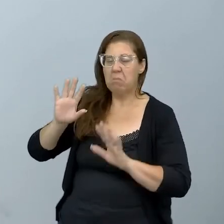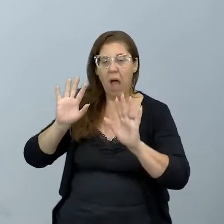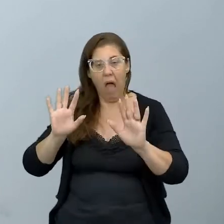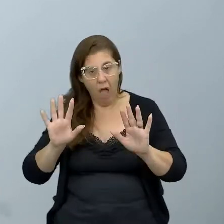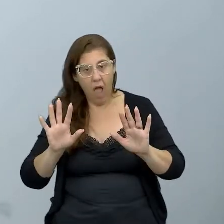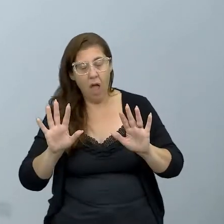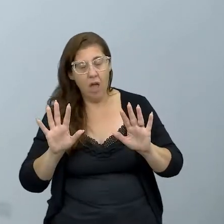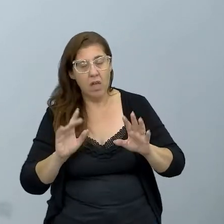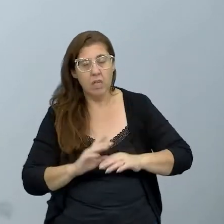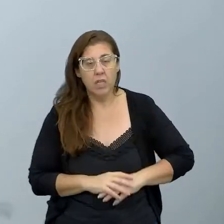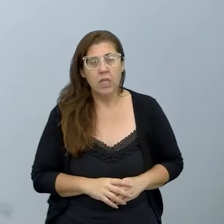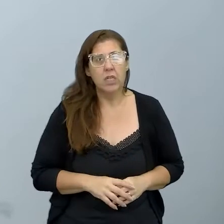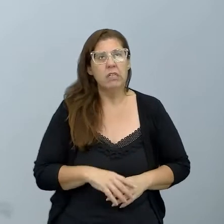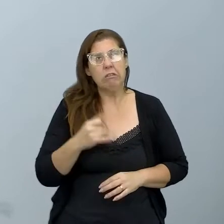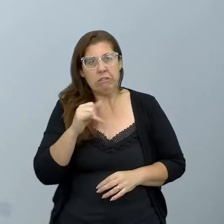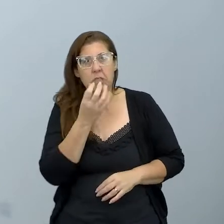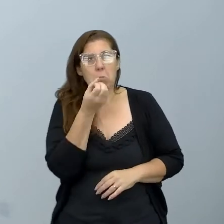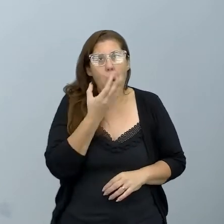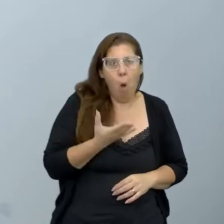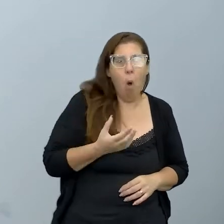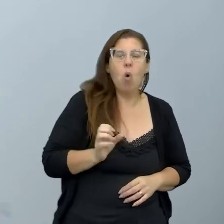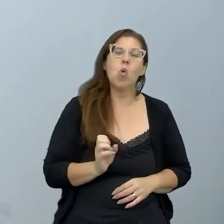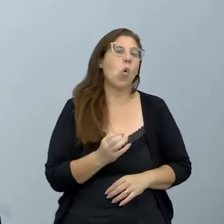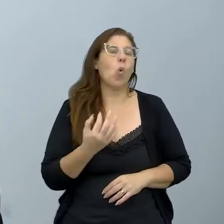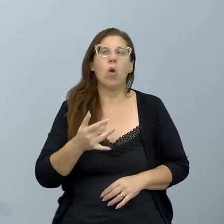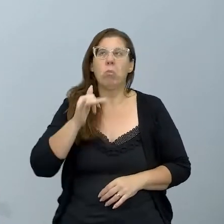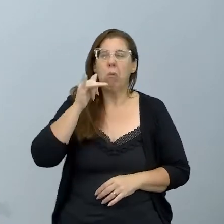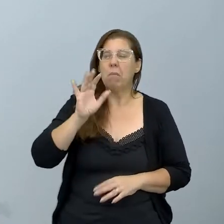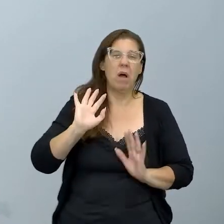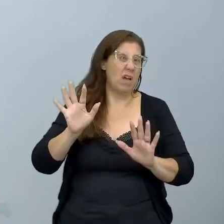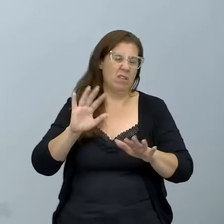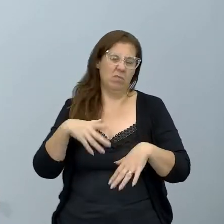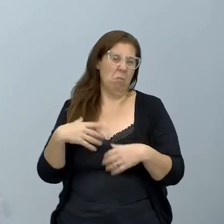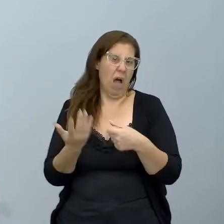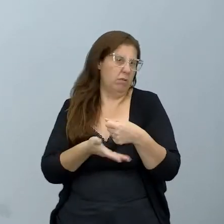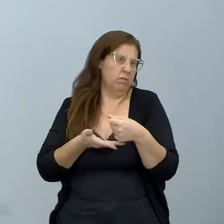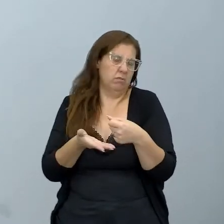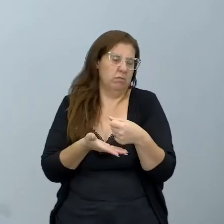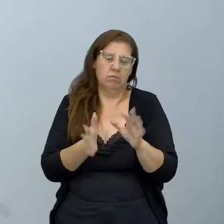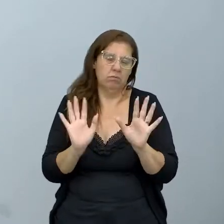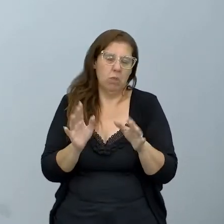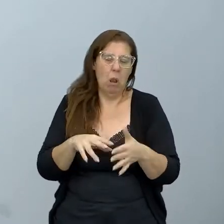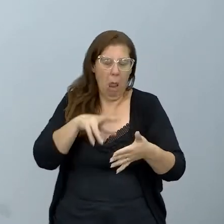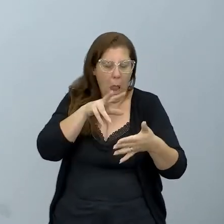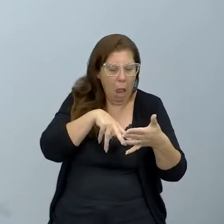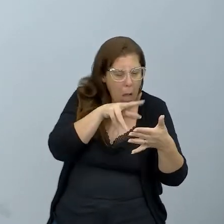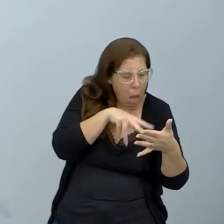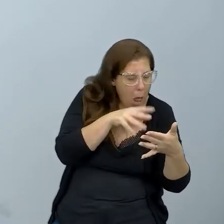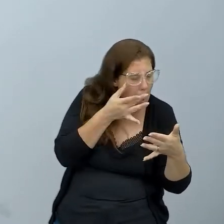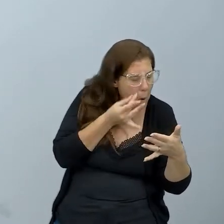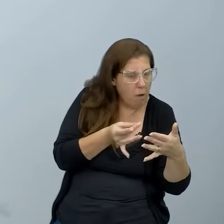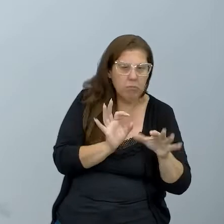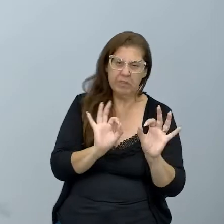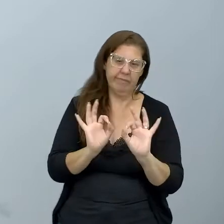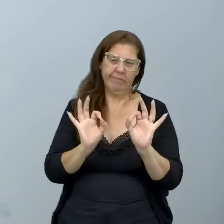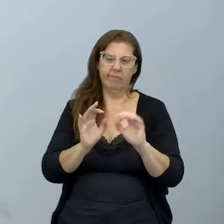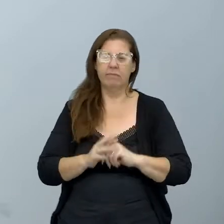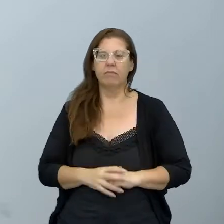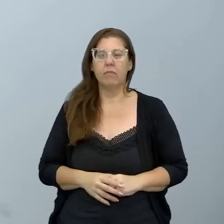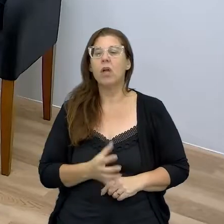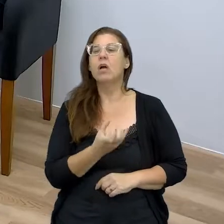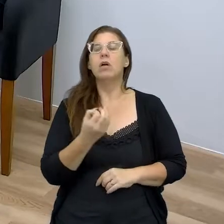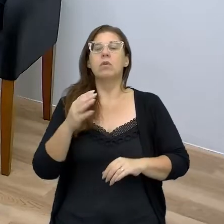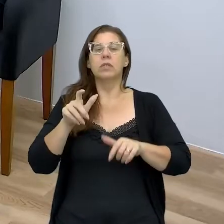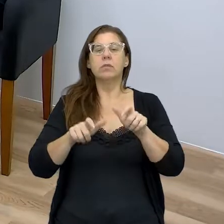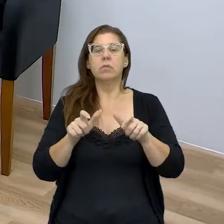de eficiência, de quanto consome, mas muito superficial. Não tem uma leitura muito técnica, não, sobre isso aí, não. E na sua casa tem quantas